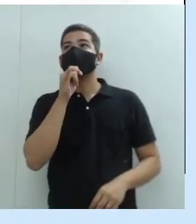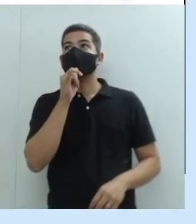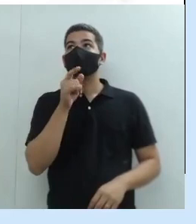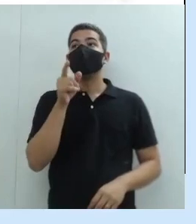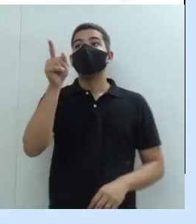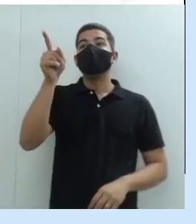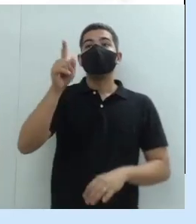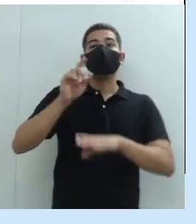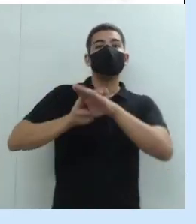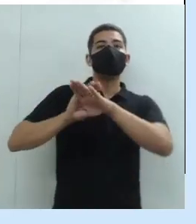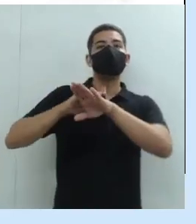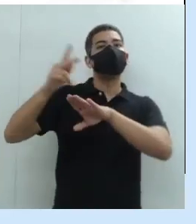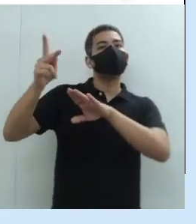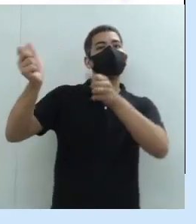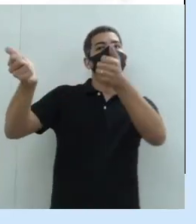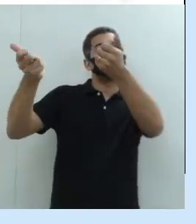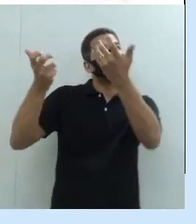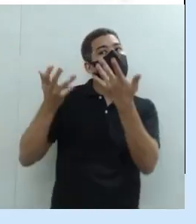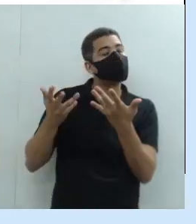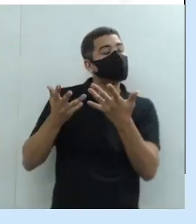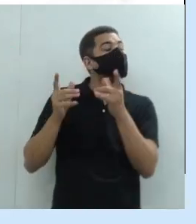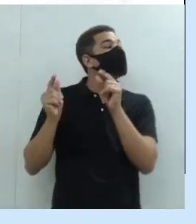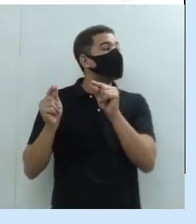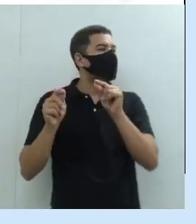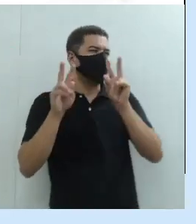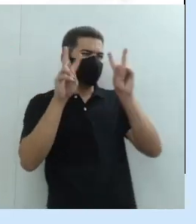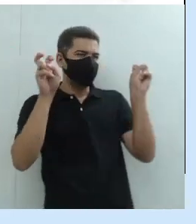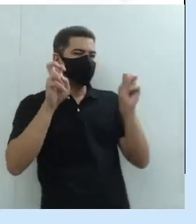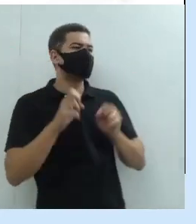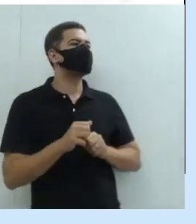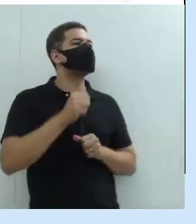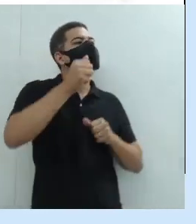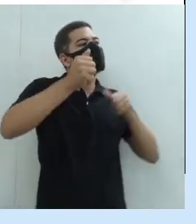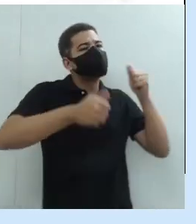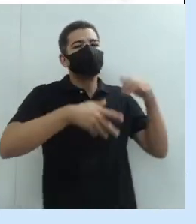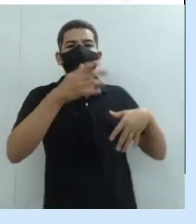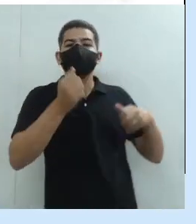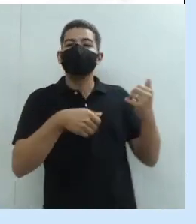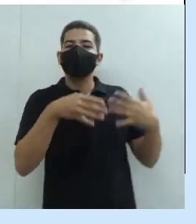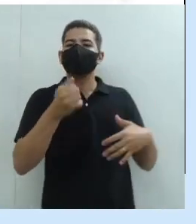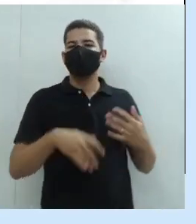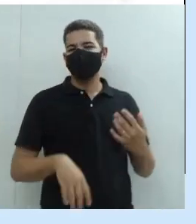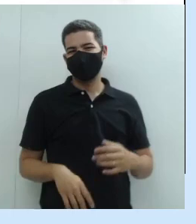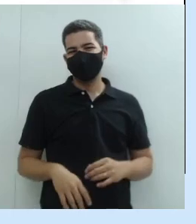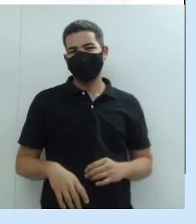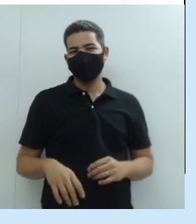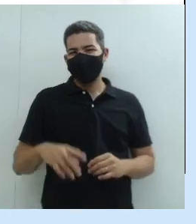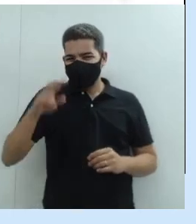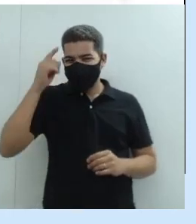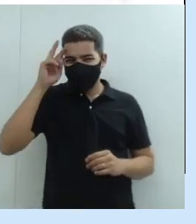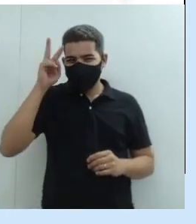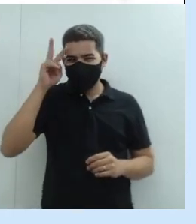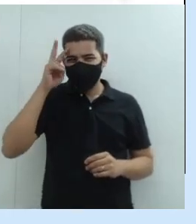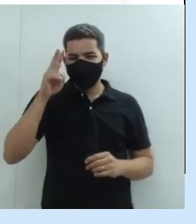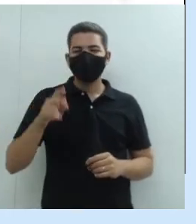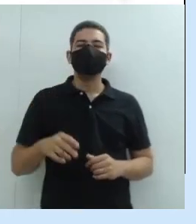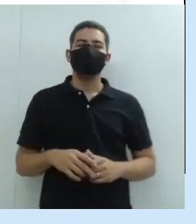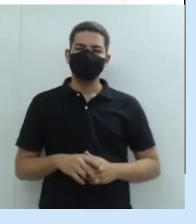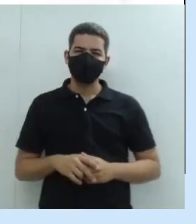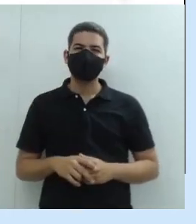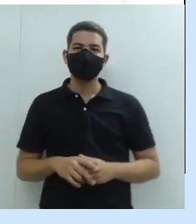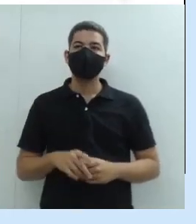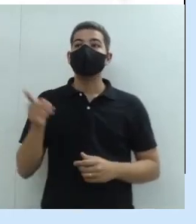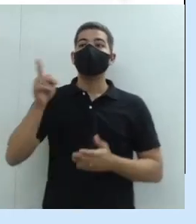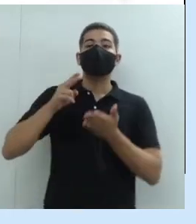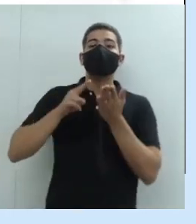citar uma fala de outra pessoa com as palavras dela, com as palavras dessa pessoa, sem que nós modifiquemos